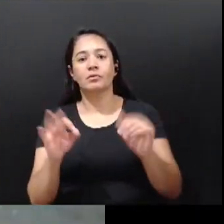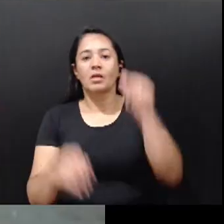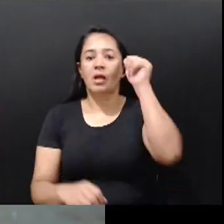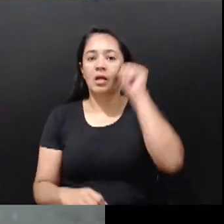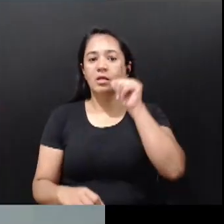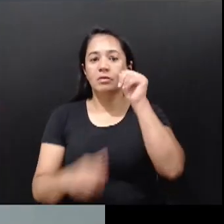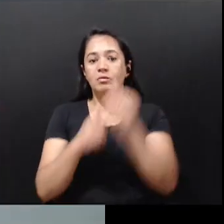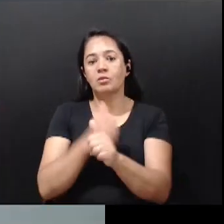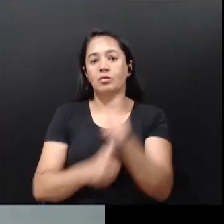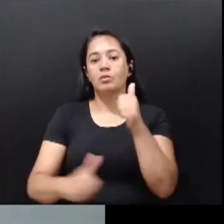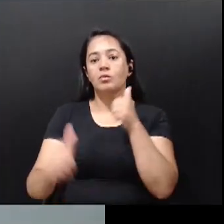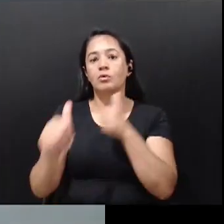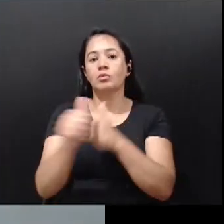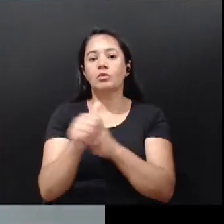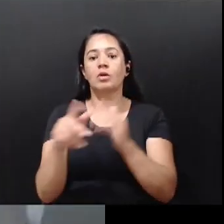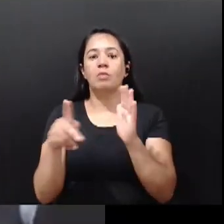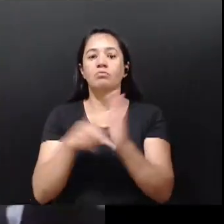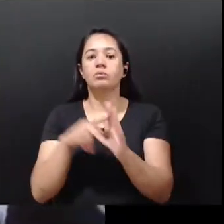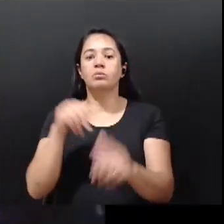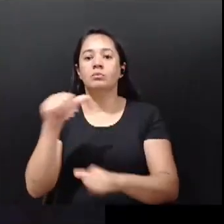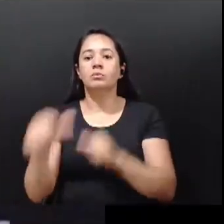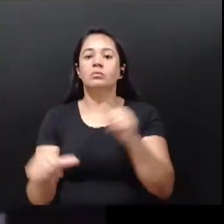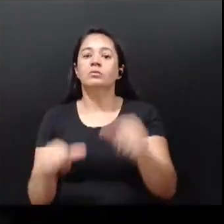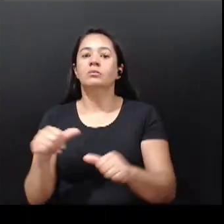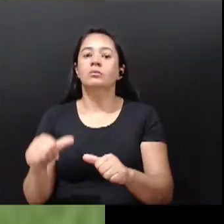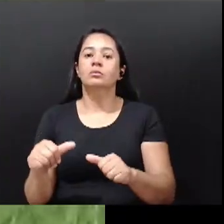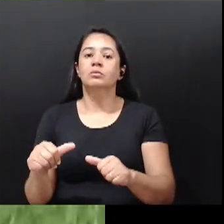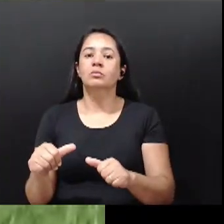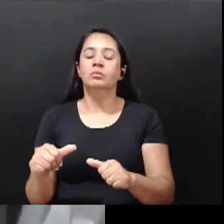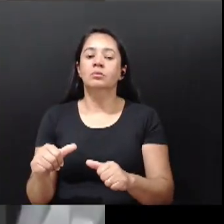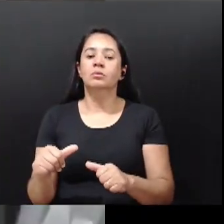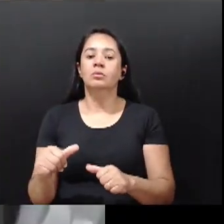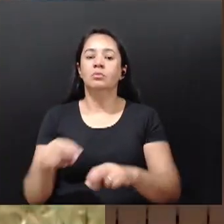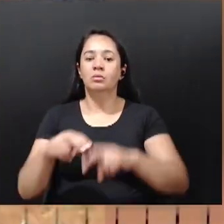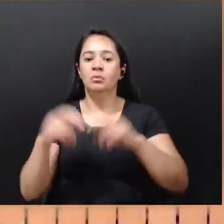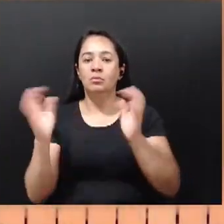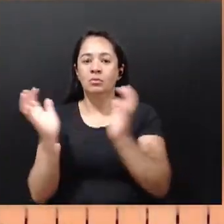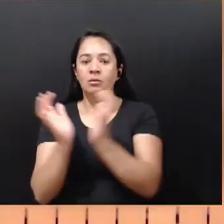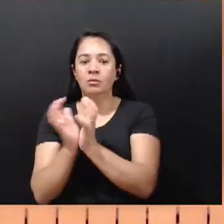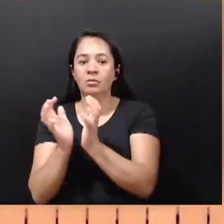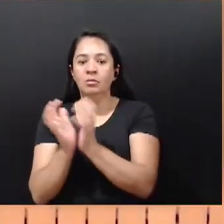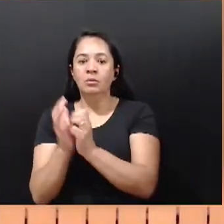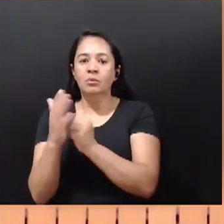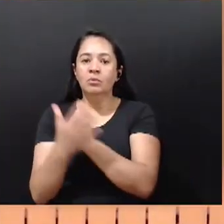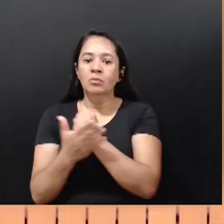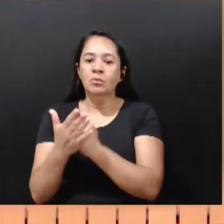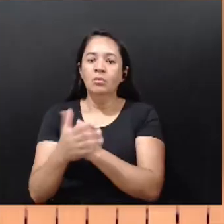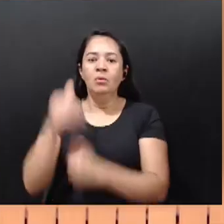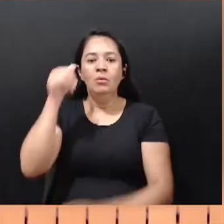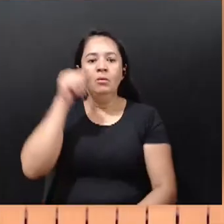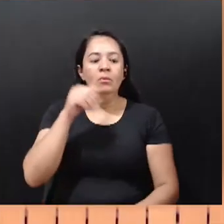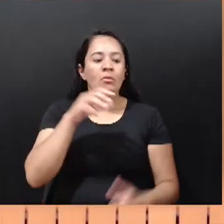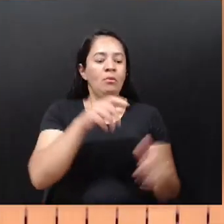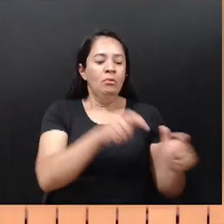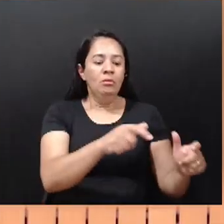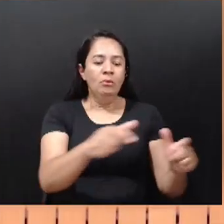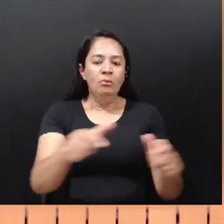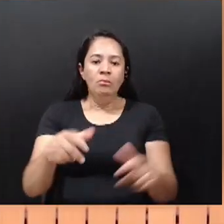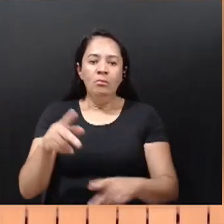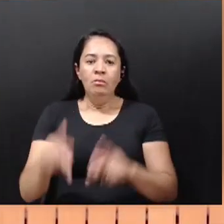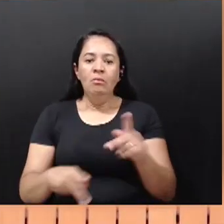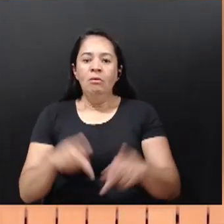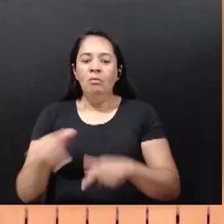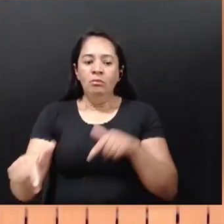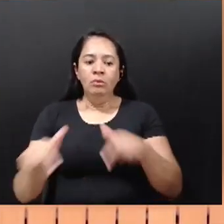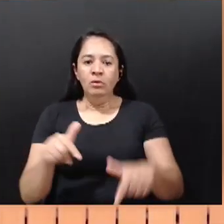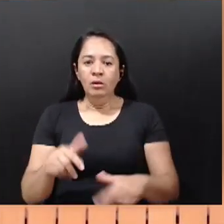próprias transformações, provenientes de grupos de base femininos e de setores populares com atuação fortemente